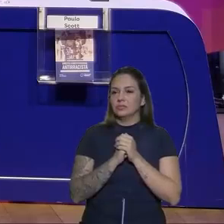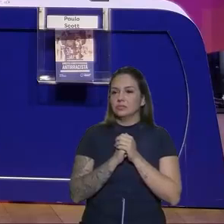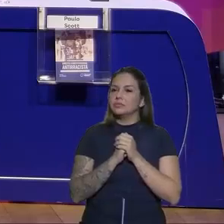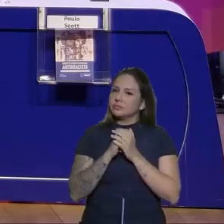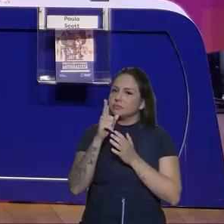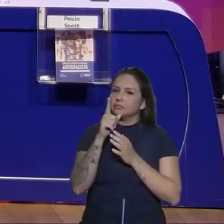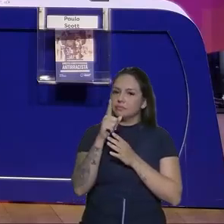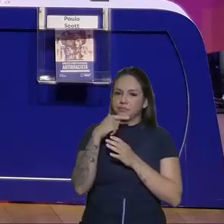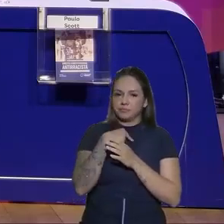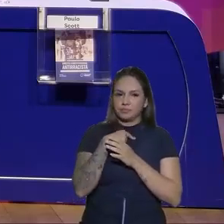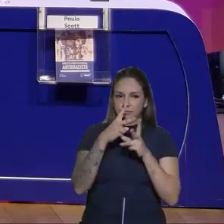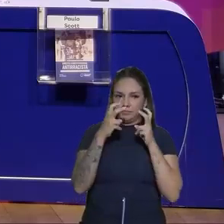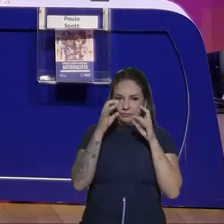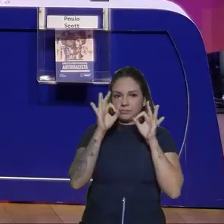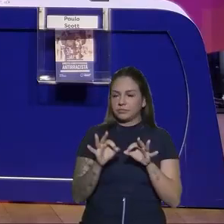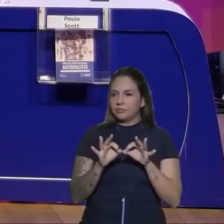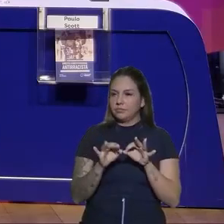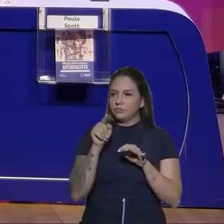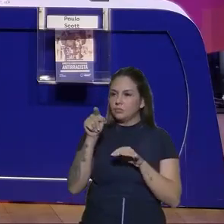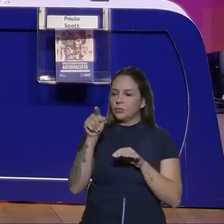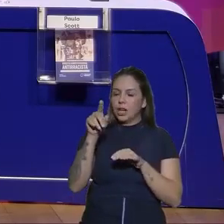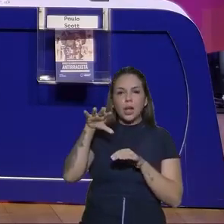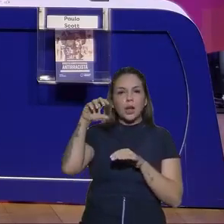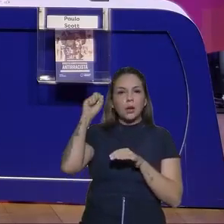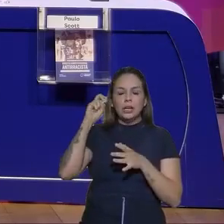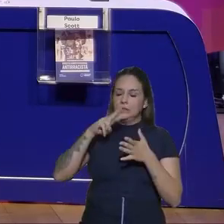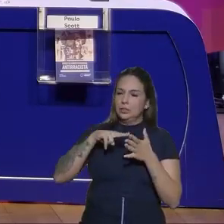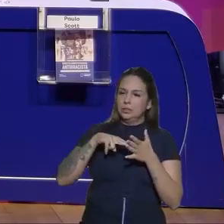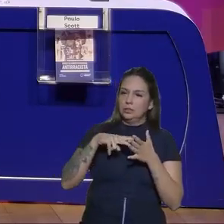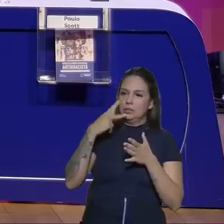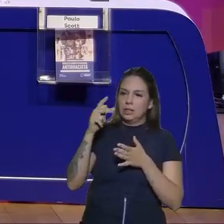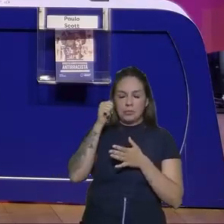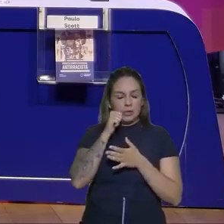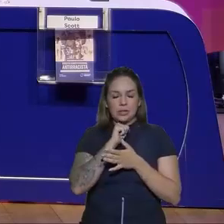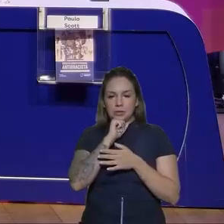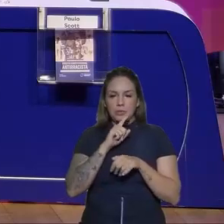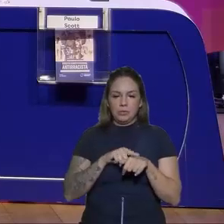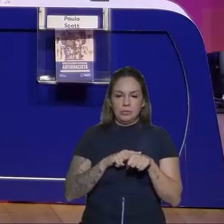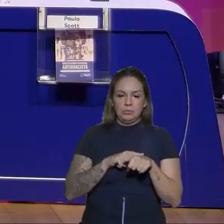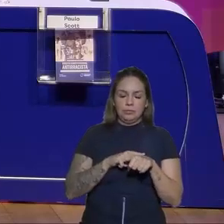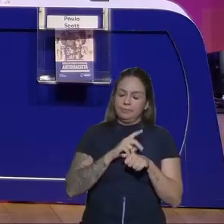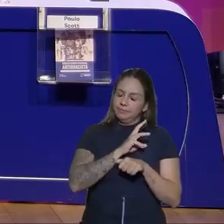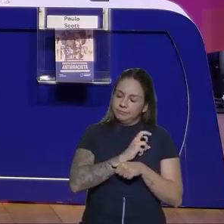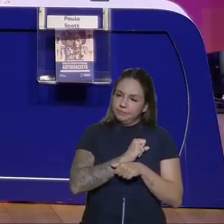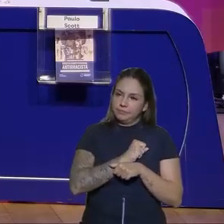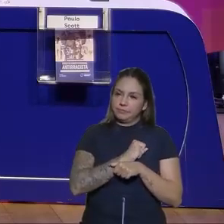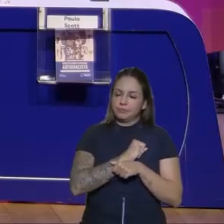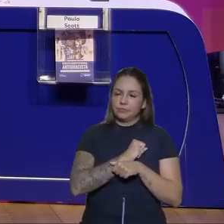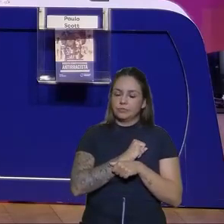é isso mesmo, quer dizer, a minha impressão está correta, essa escuta da leitura da sua mãe, num momento tão amoroso,